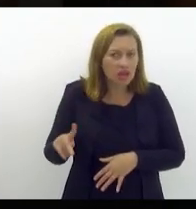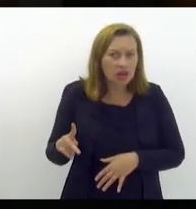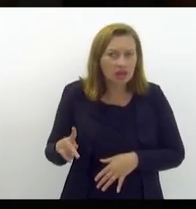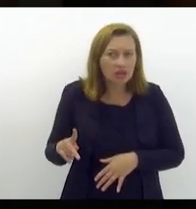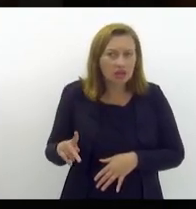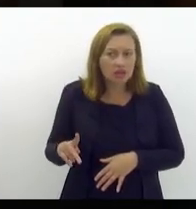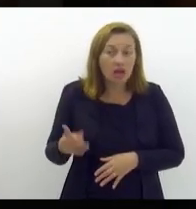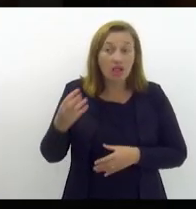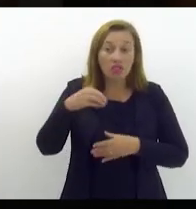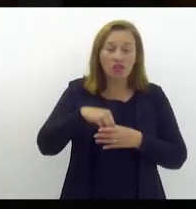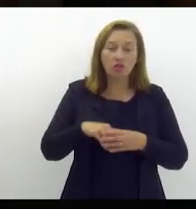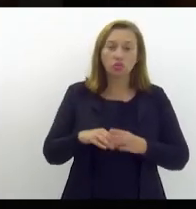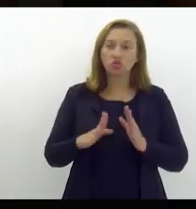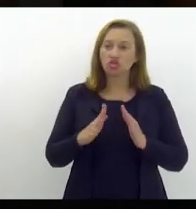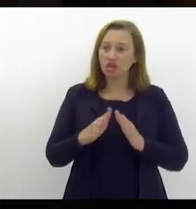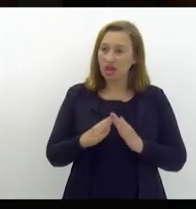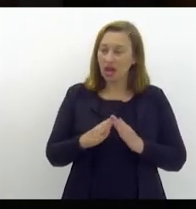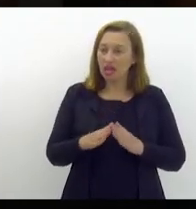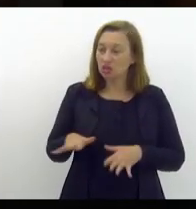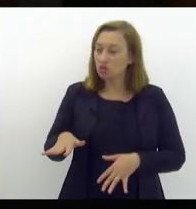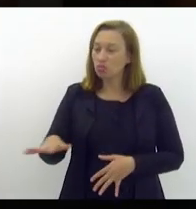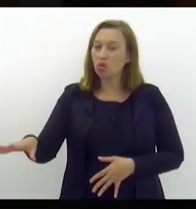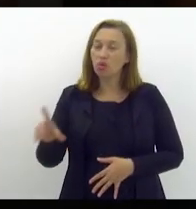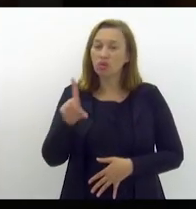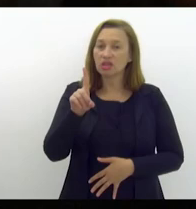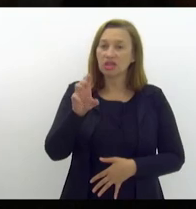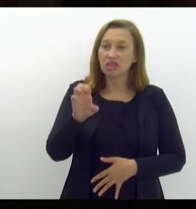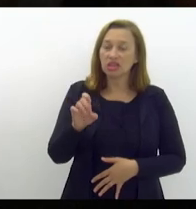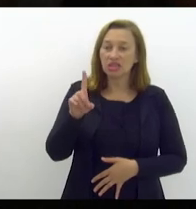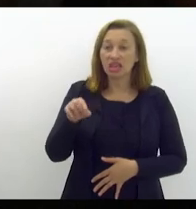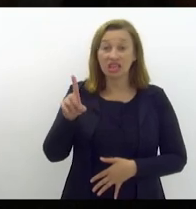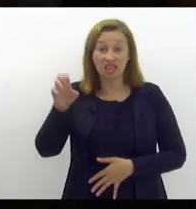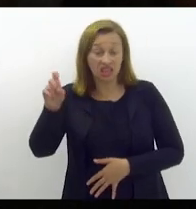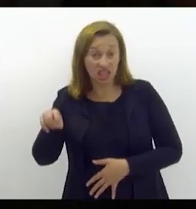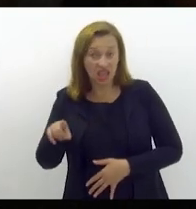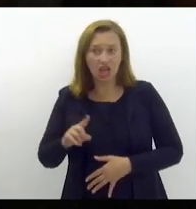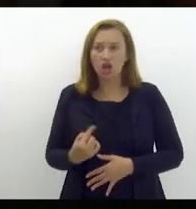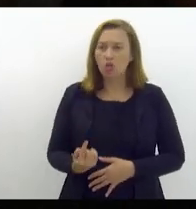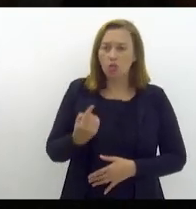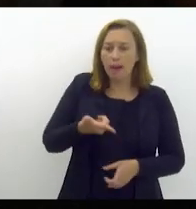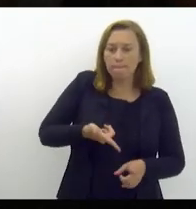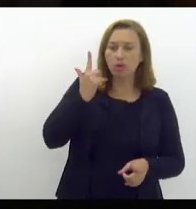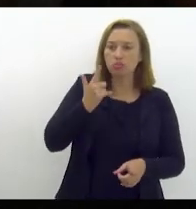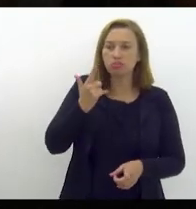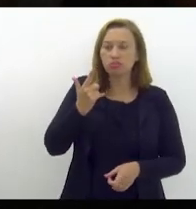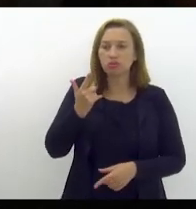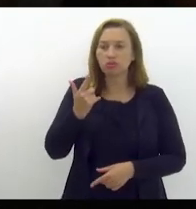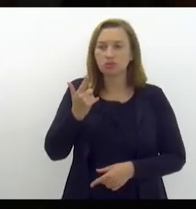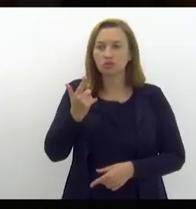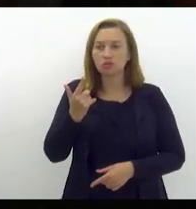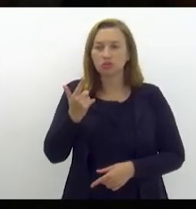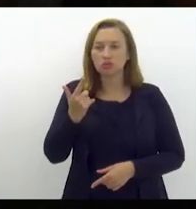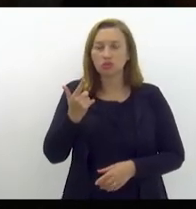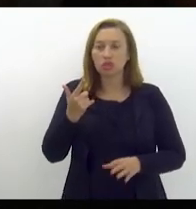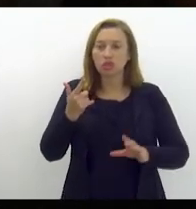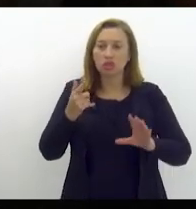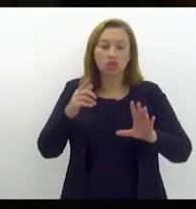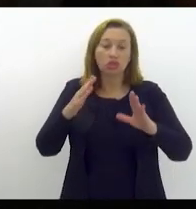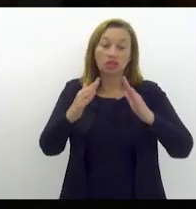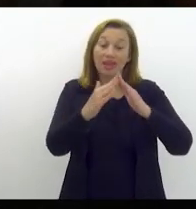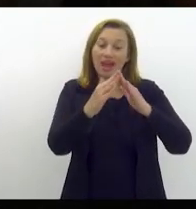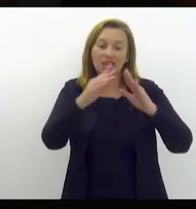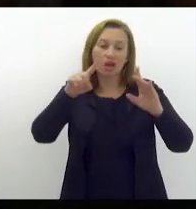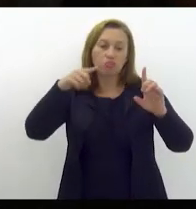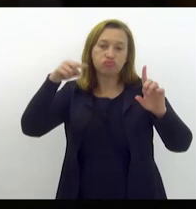Ela estava dentro de casa, no Morro do Dendê, quando uma bala de fuzil adentrou a sua casa, e